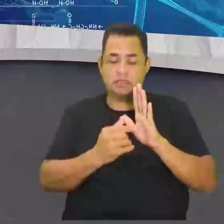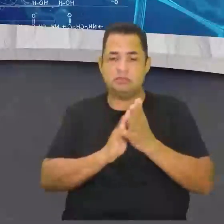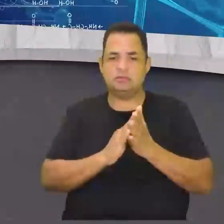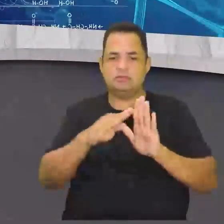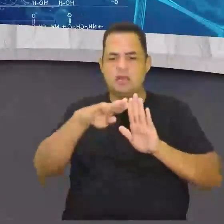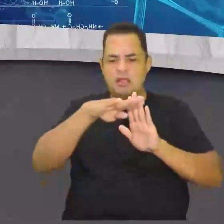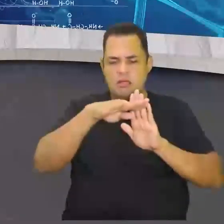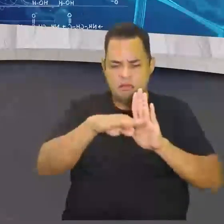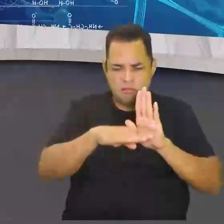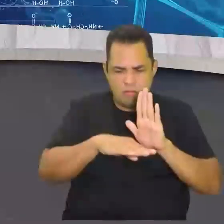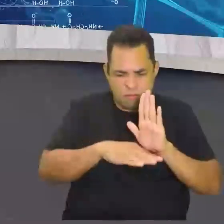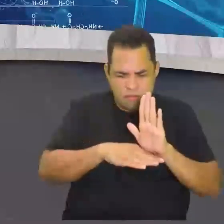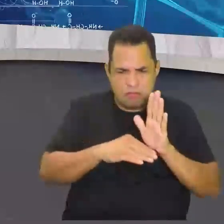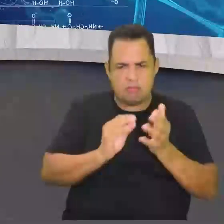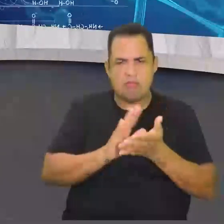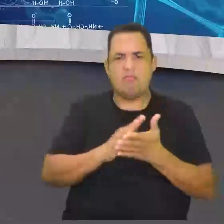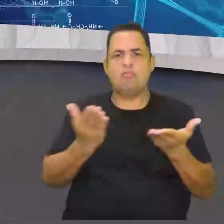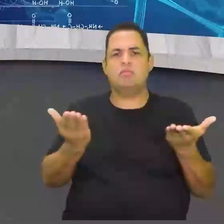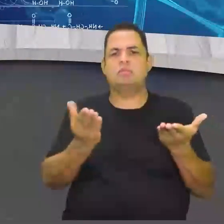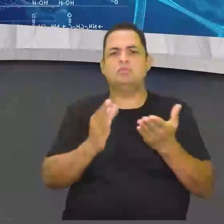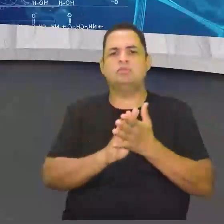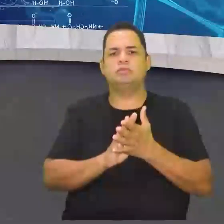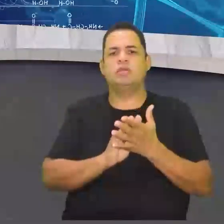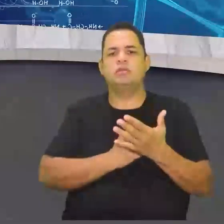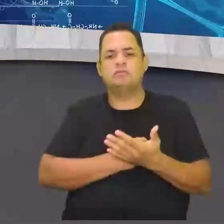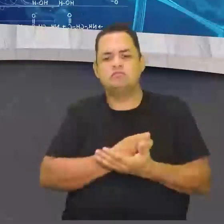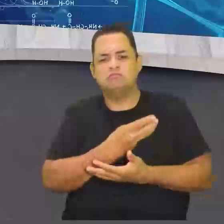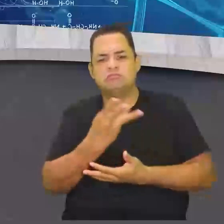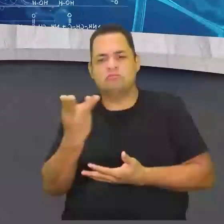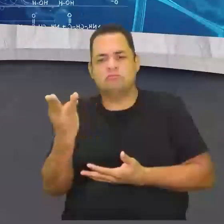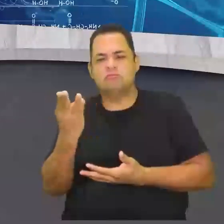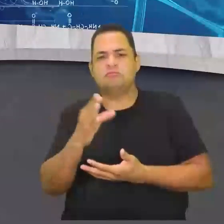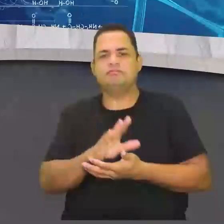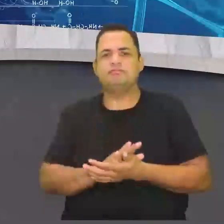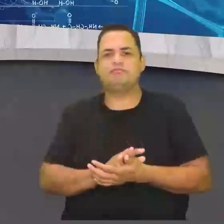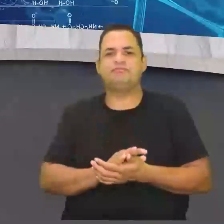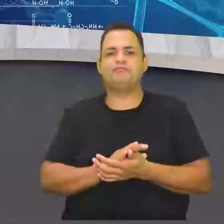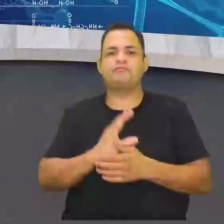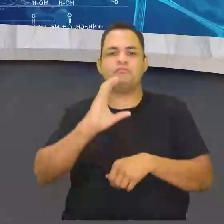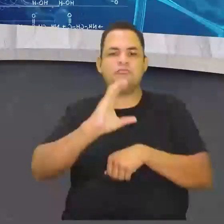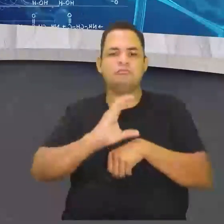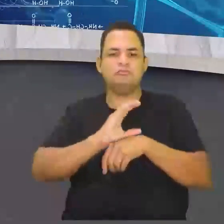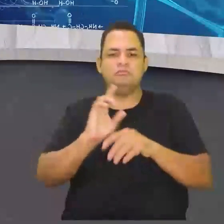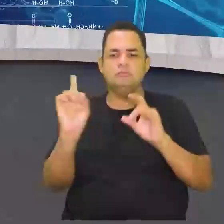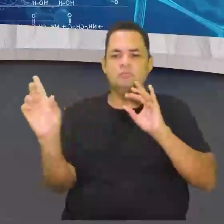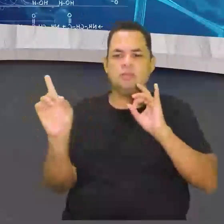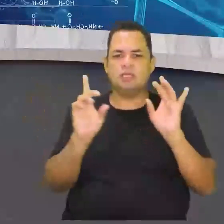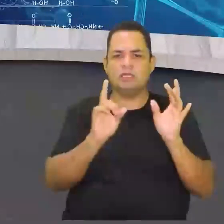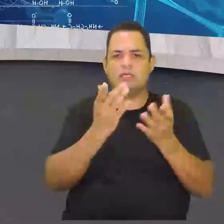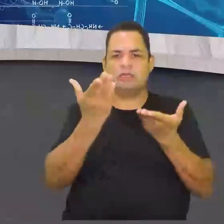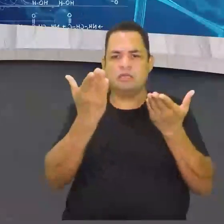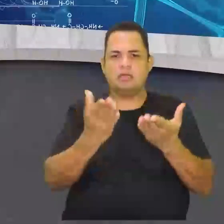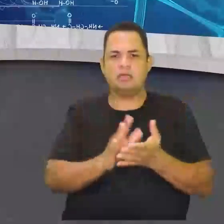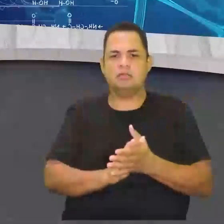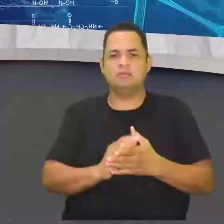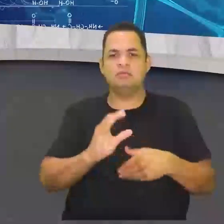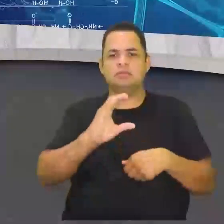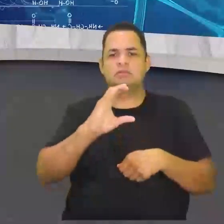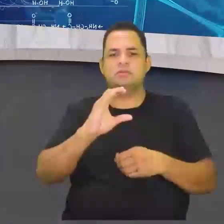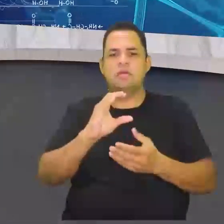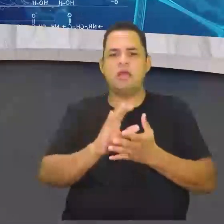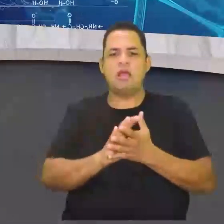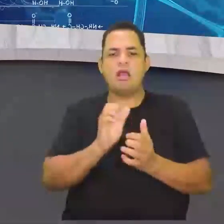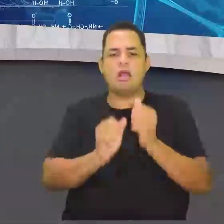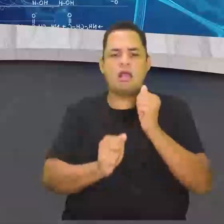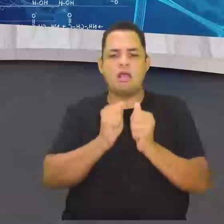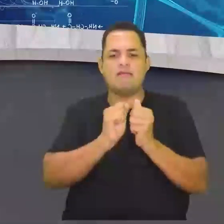as classificações e o teor, né? A quantidade de carbonos que cada um daqueles carvão